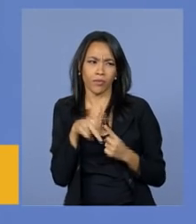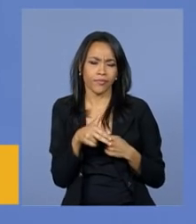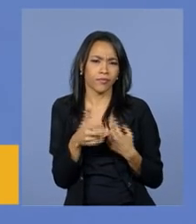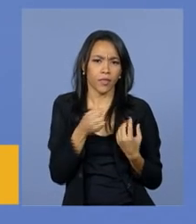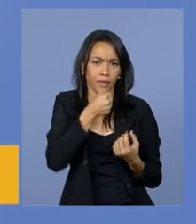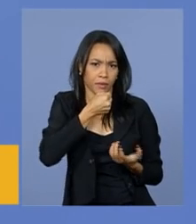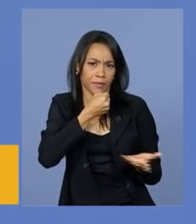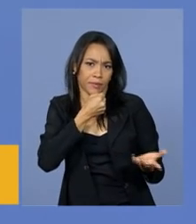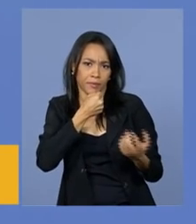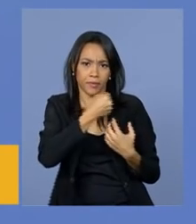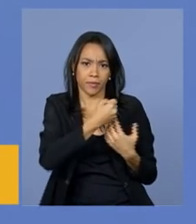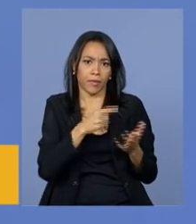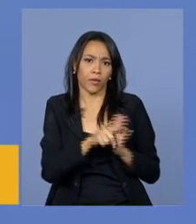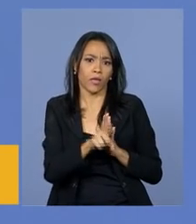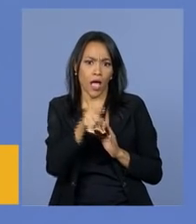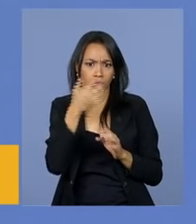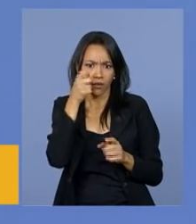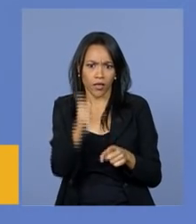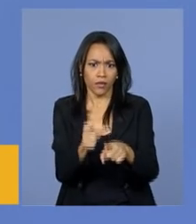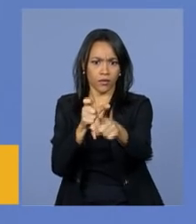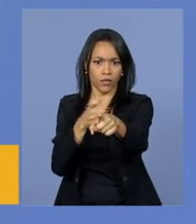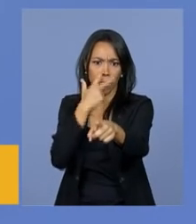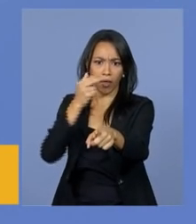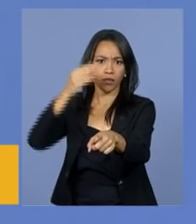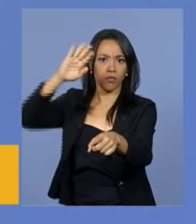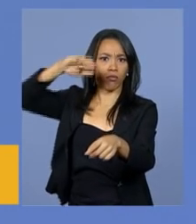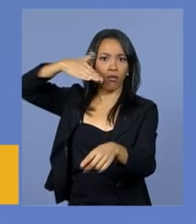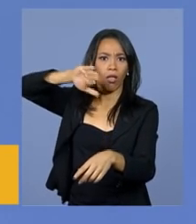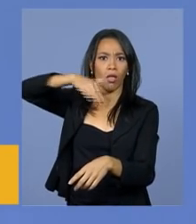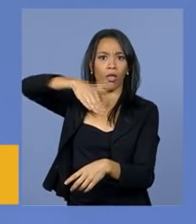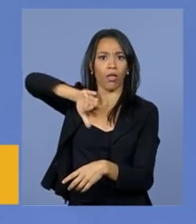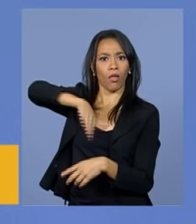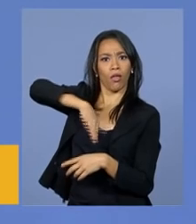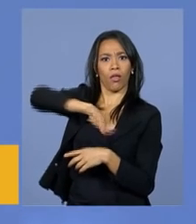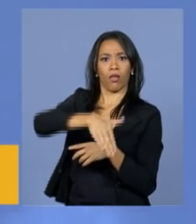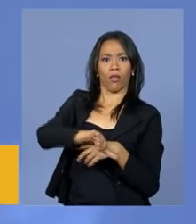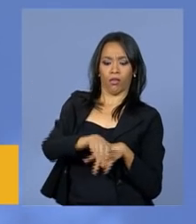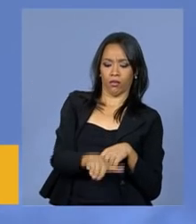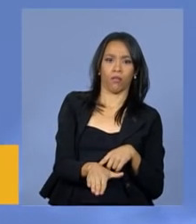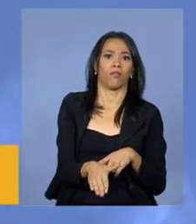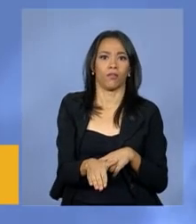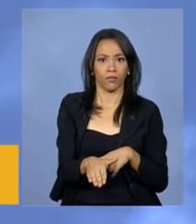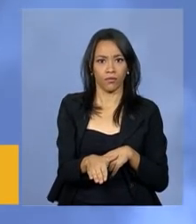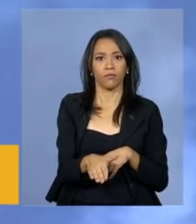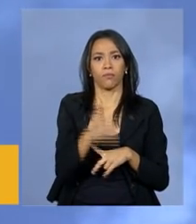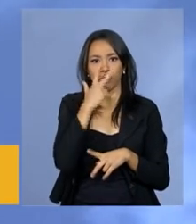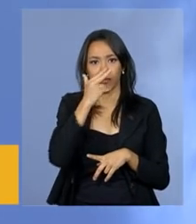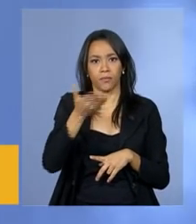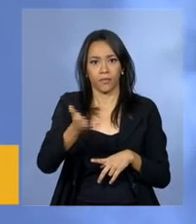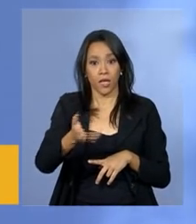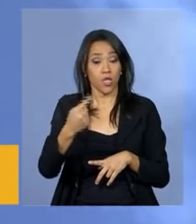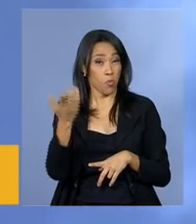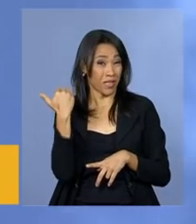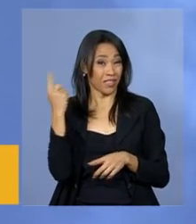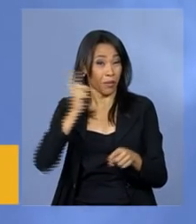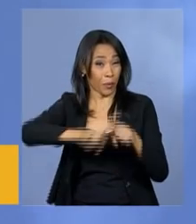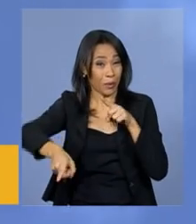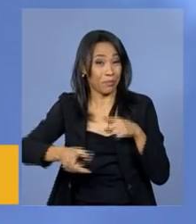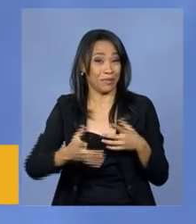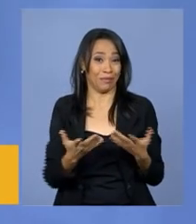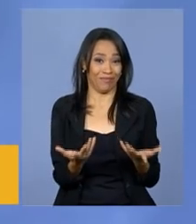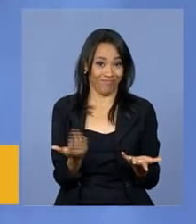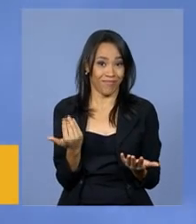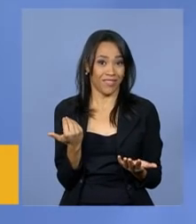Essa acrobacia é bastante interessante. Simula para uma tanto queda, né? Essa acrobacia como o Schumboid, no T-27 eram proibidas por uma questão